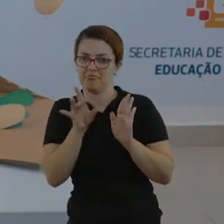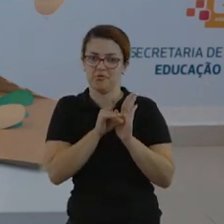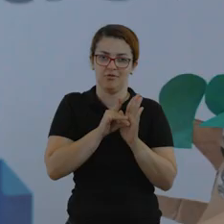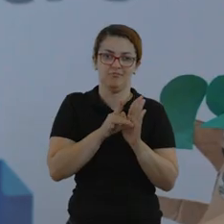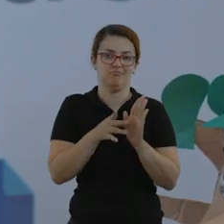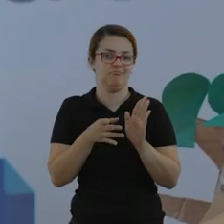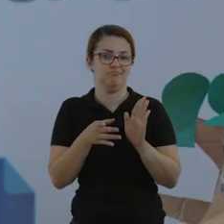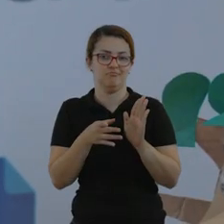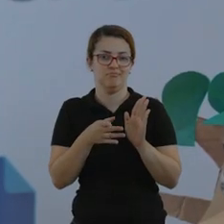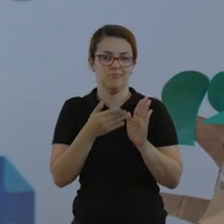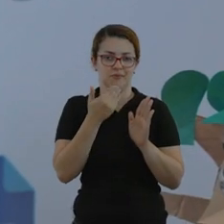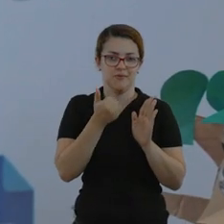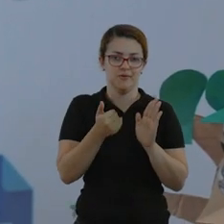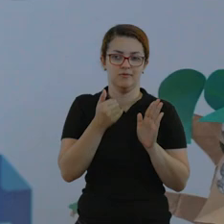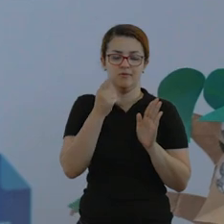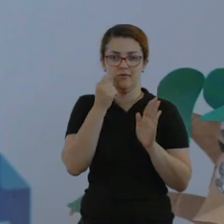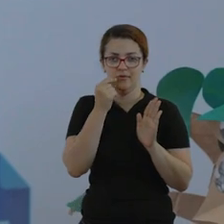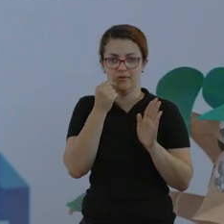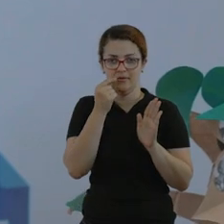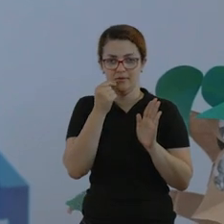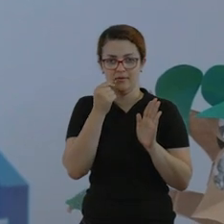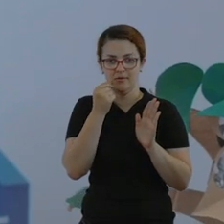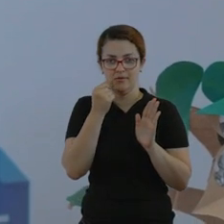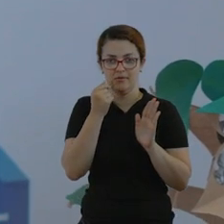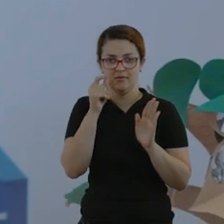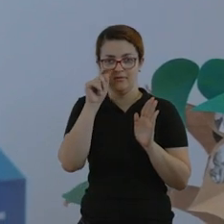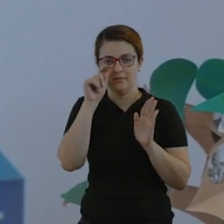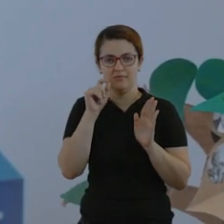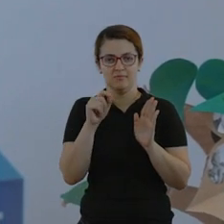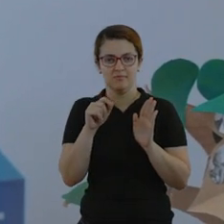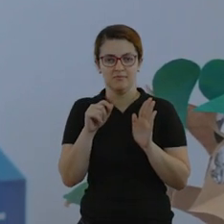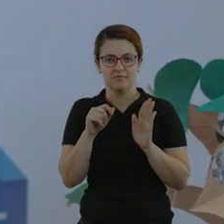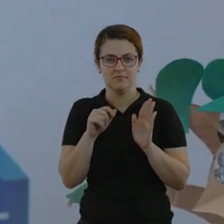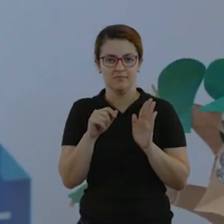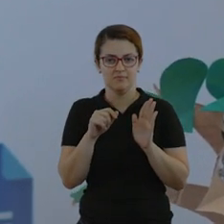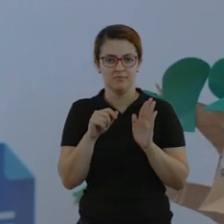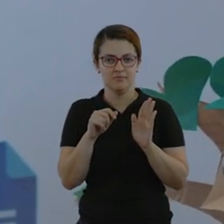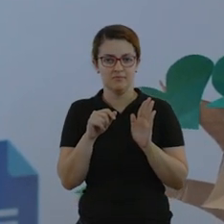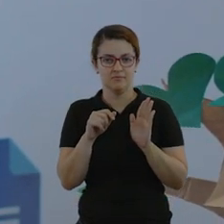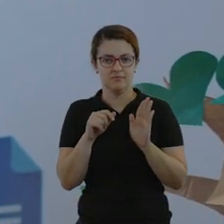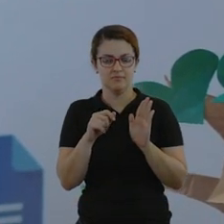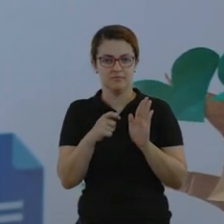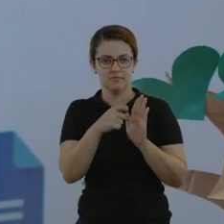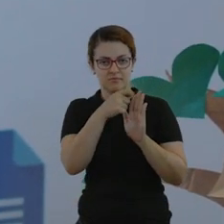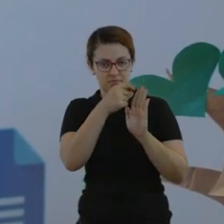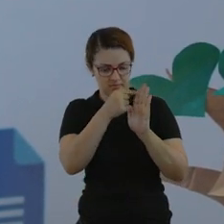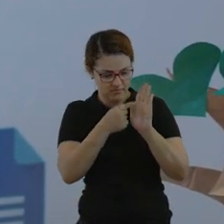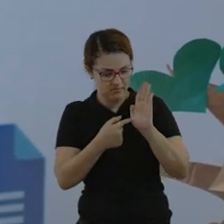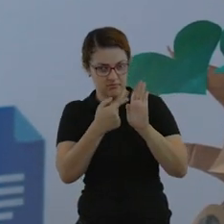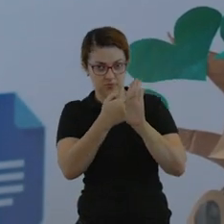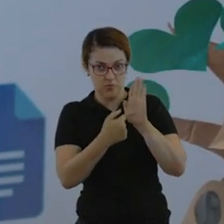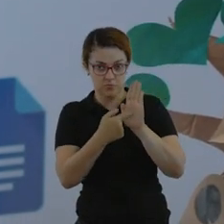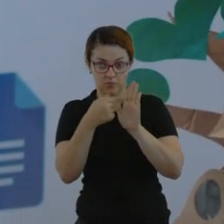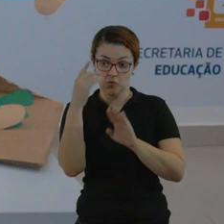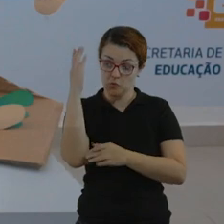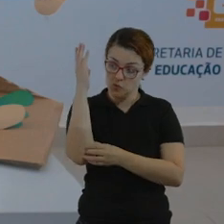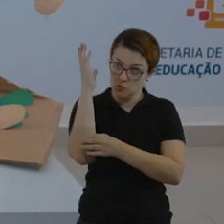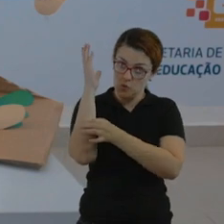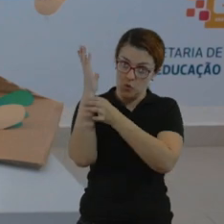do papel. Então, você vai pensar naquela árvore que você observou e vai fazer o tronco